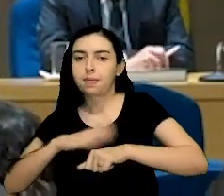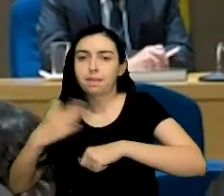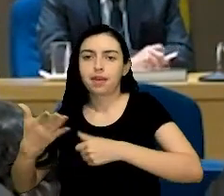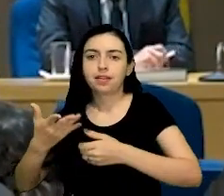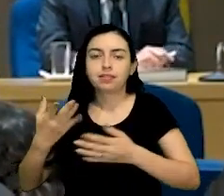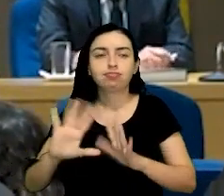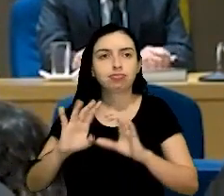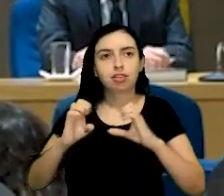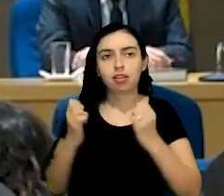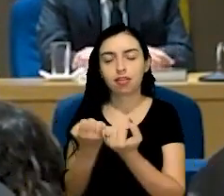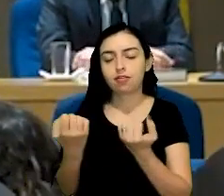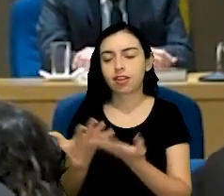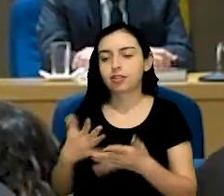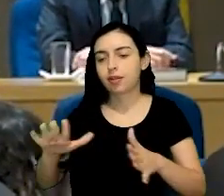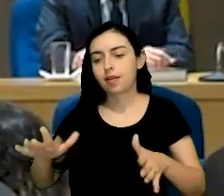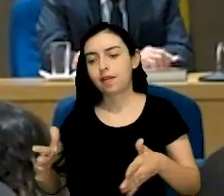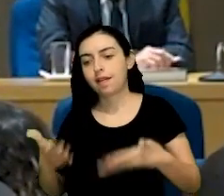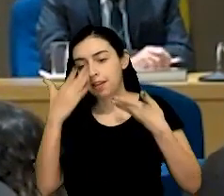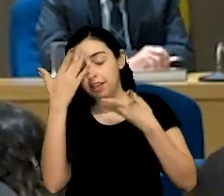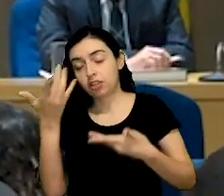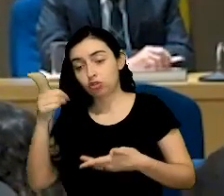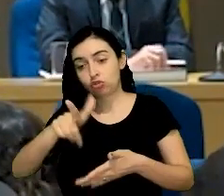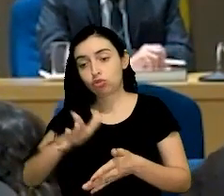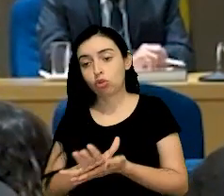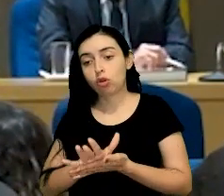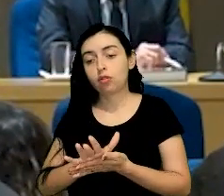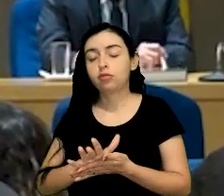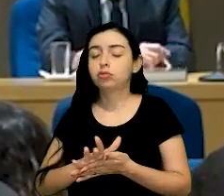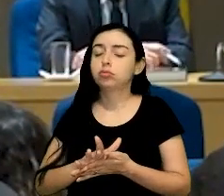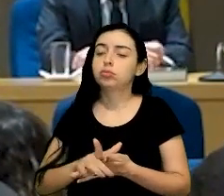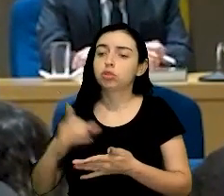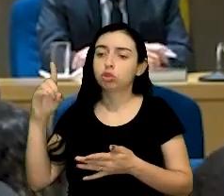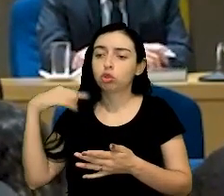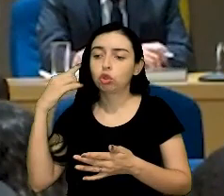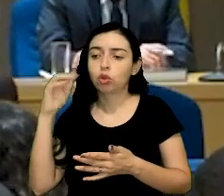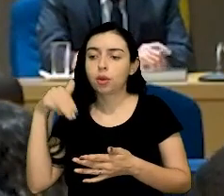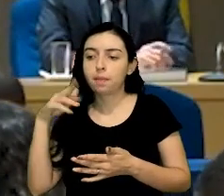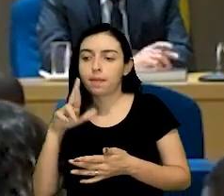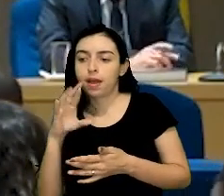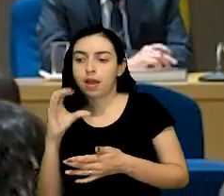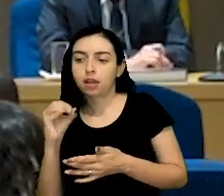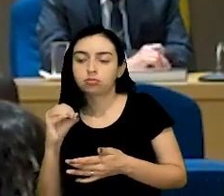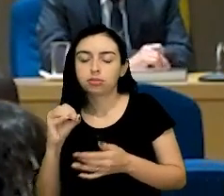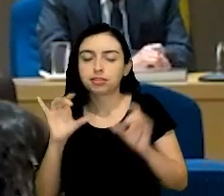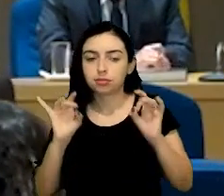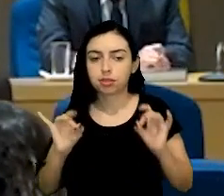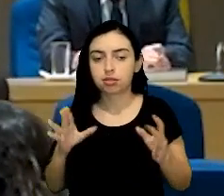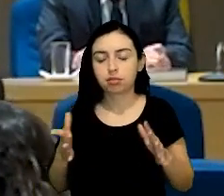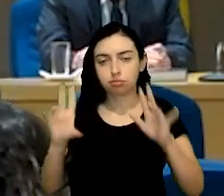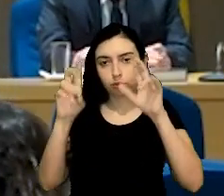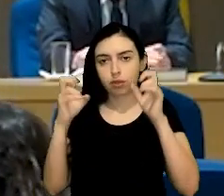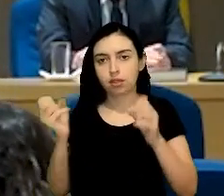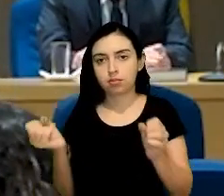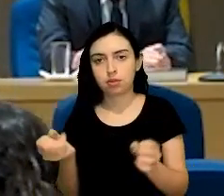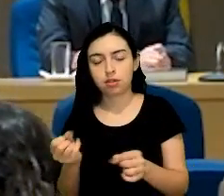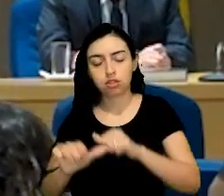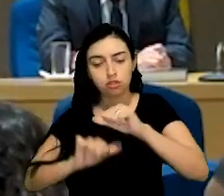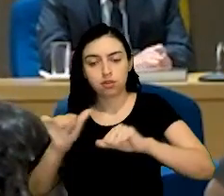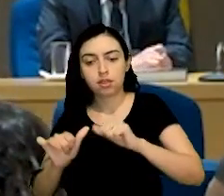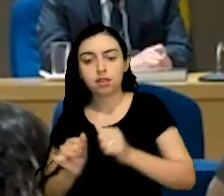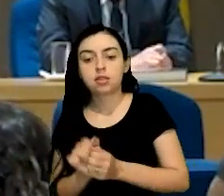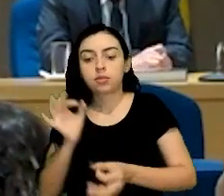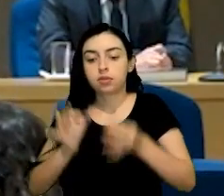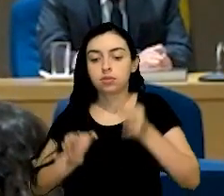Agradeço novamente ao Dr. Marcos, que tem a sensibilidade para trazer temas diferentes para a Justiça Federal, não